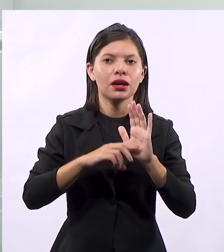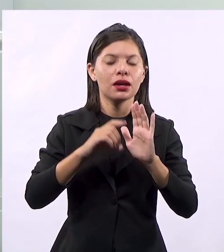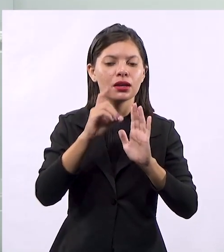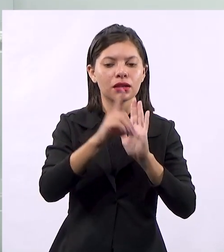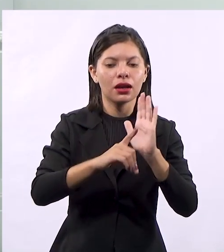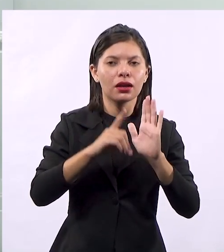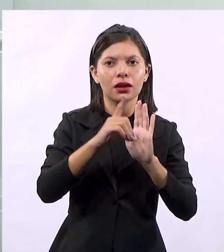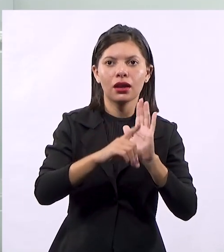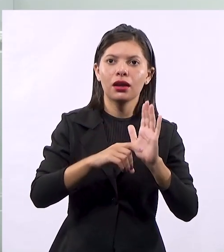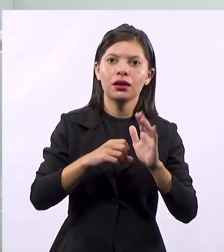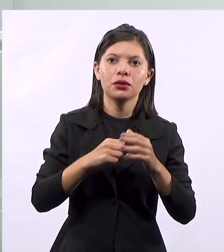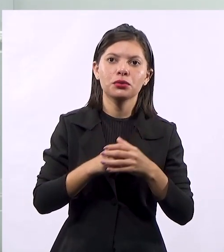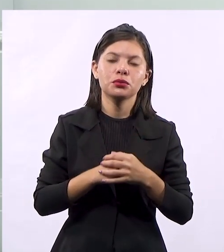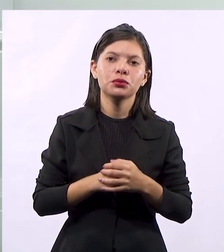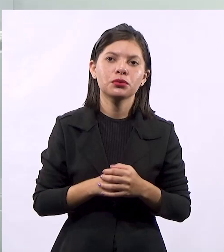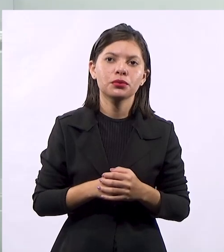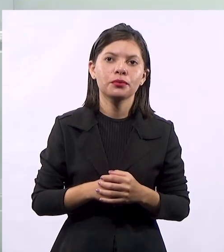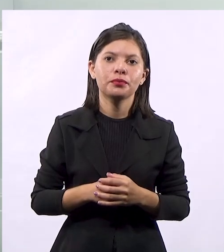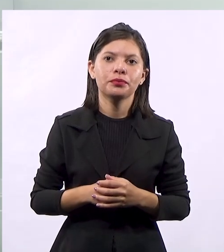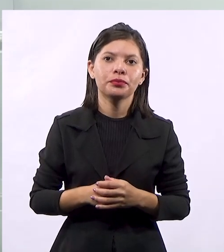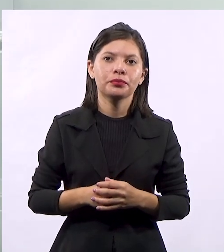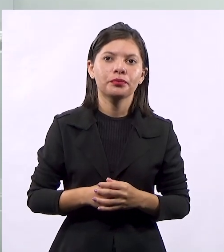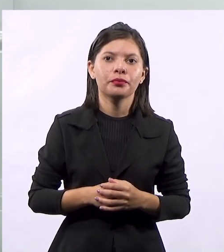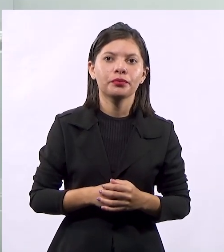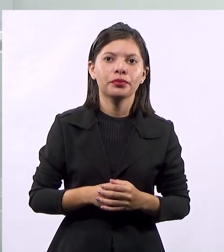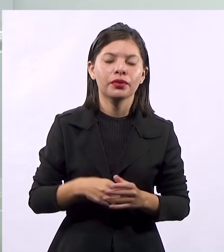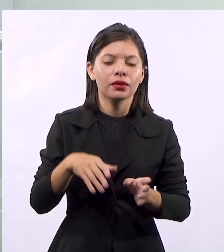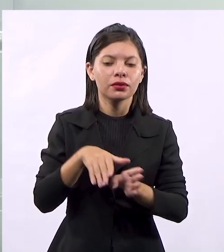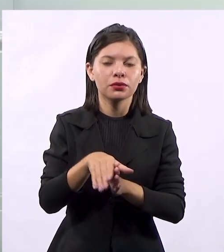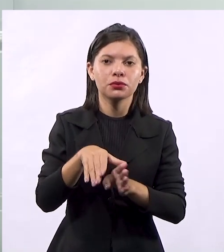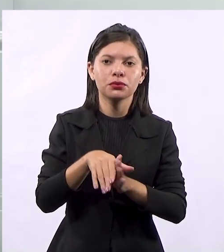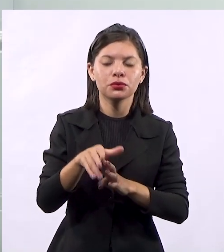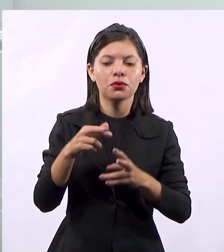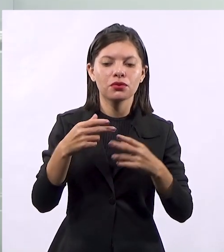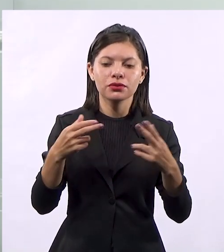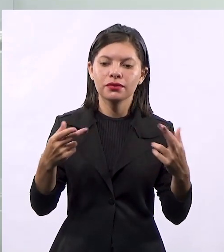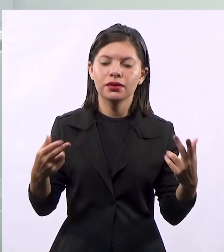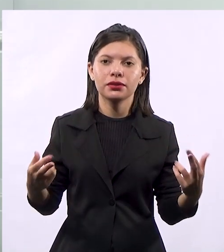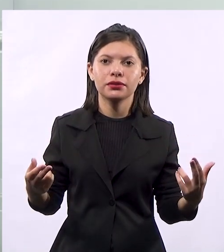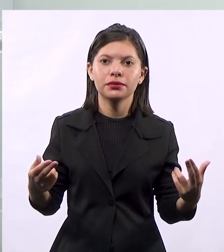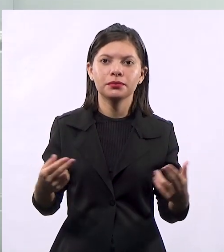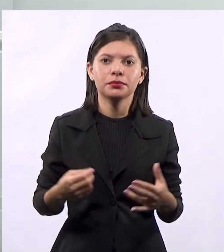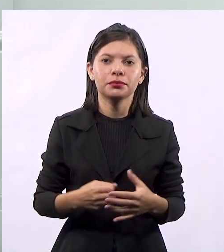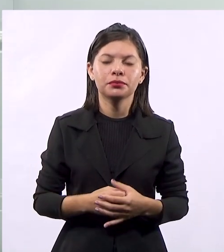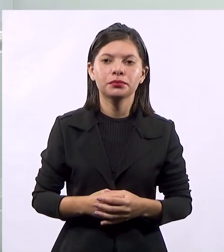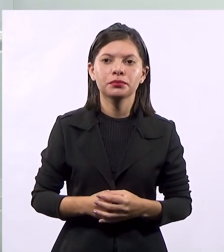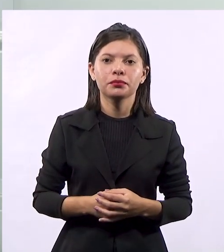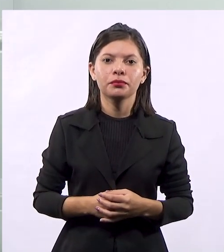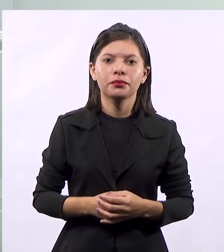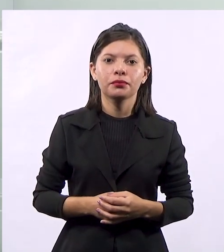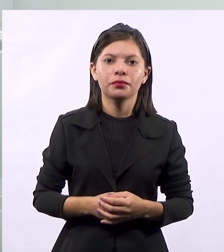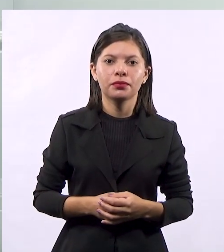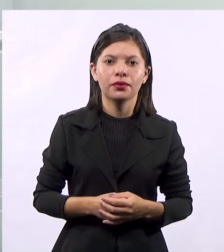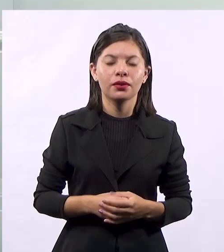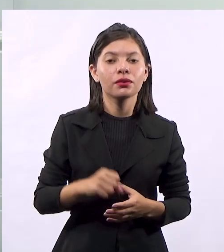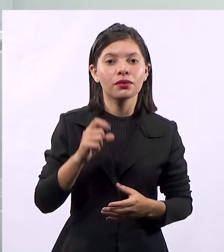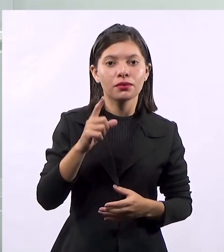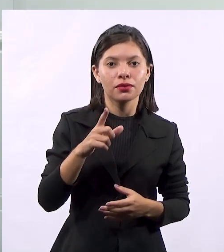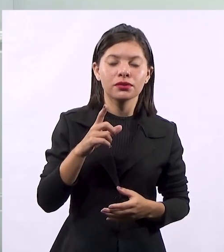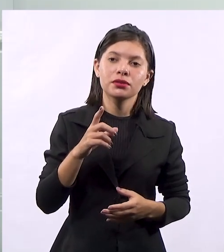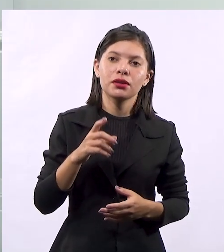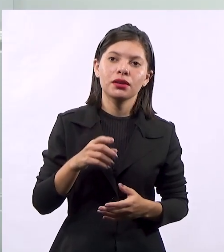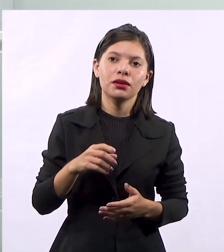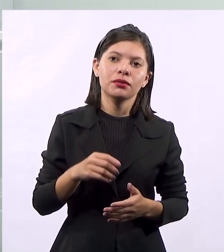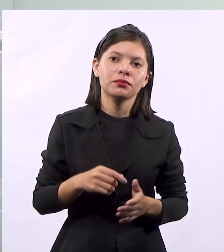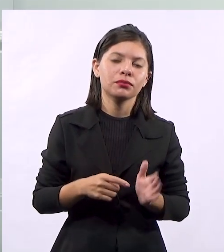E à medida que ela sai do que é geral para o particular, ela vai assumindo essas formas legislativas, essas formas